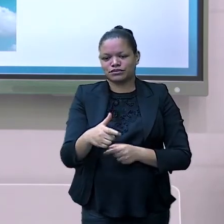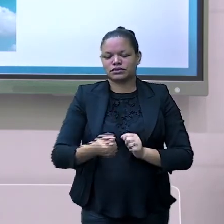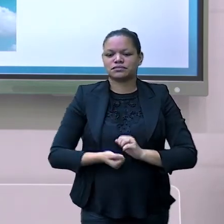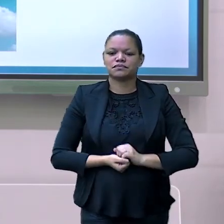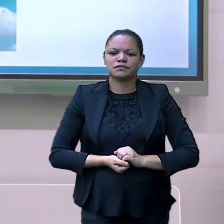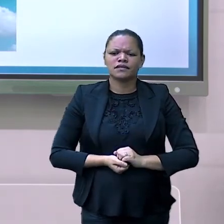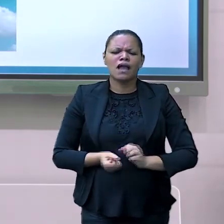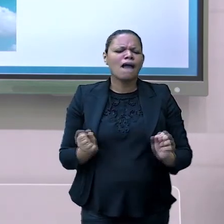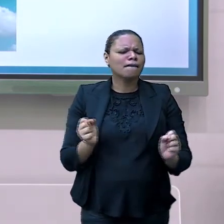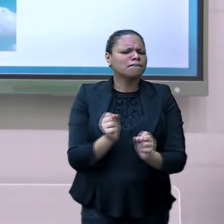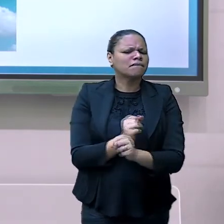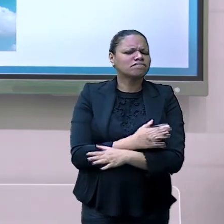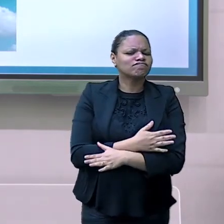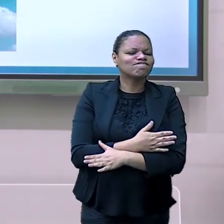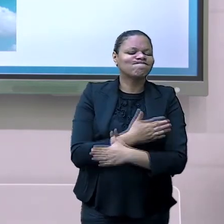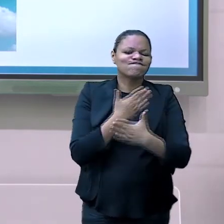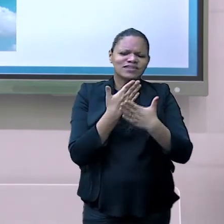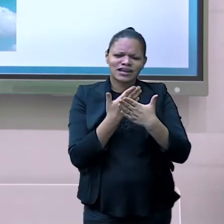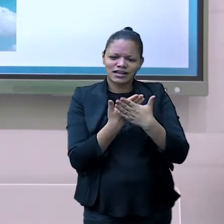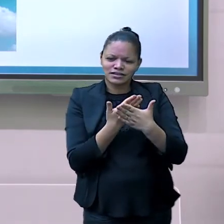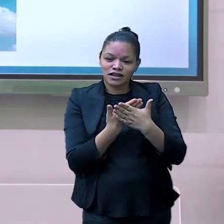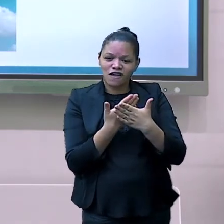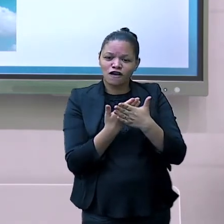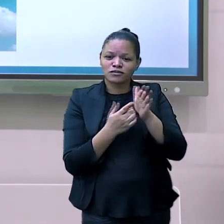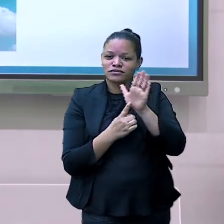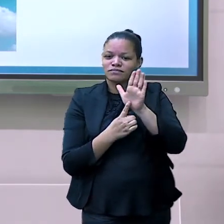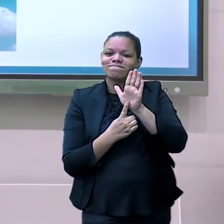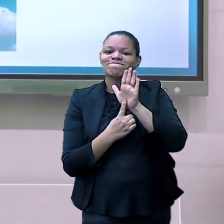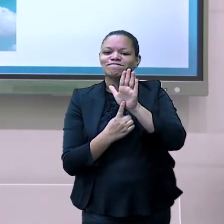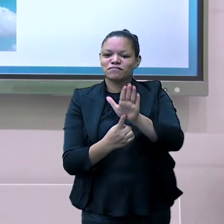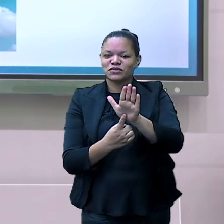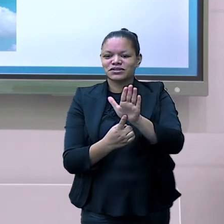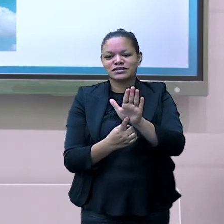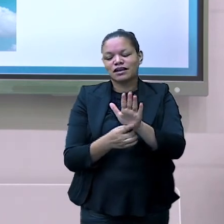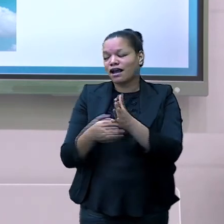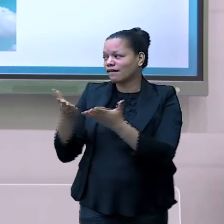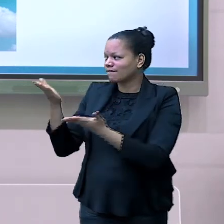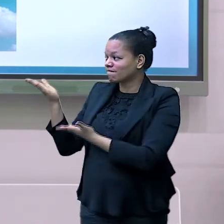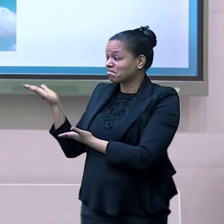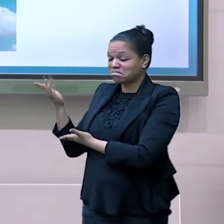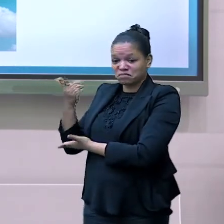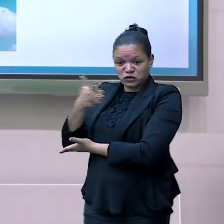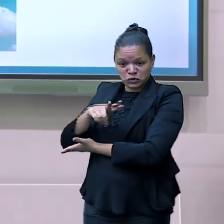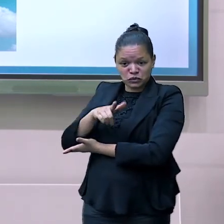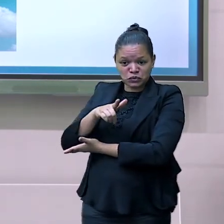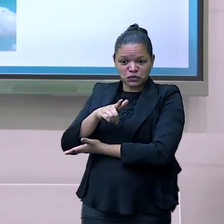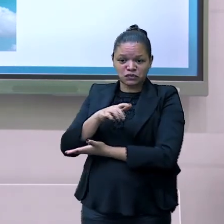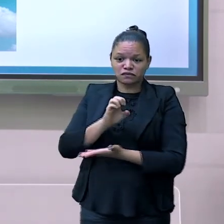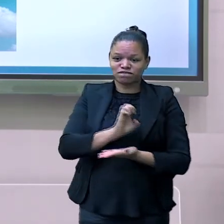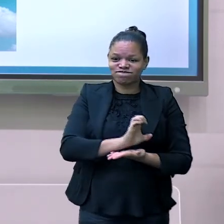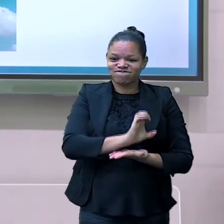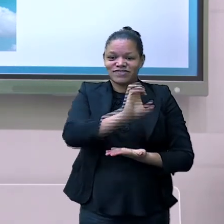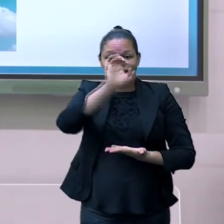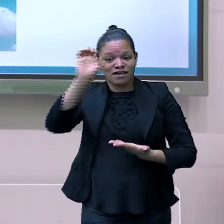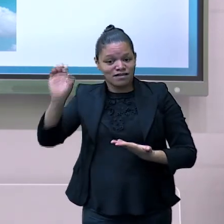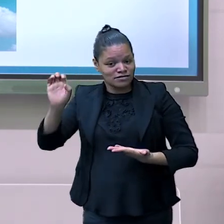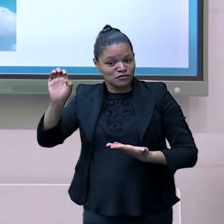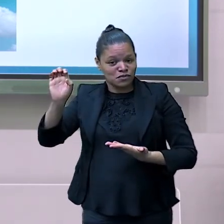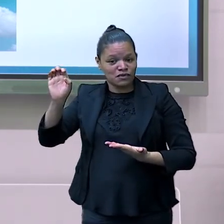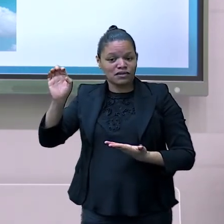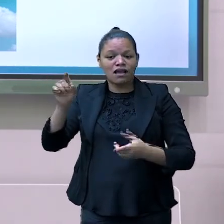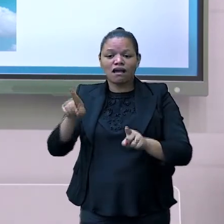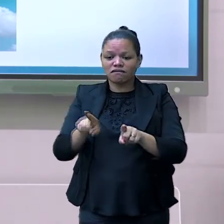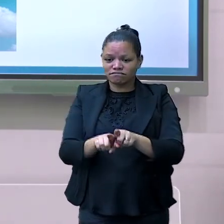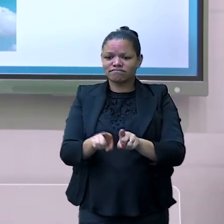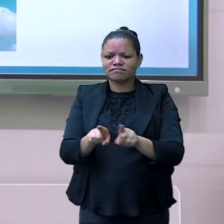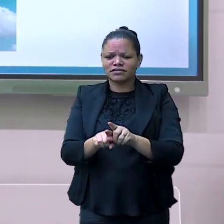a nossa aula, é só mesmo ilustrar o que seria exportar e importar, sabendo também que tem algumas,